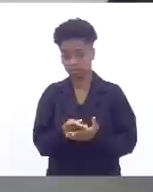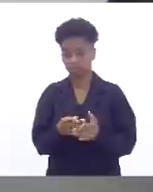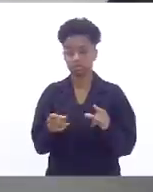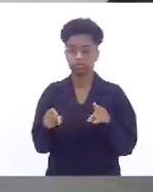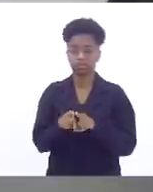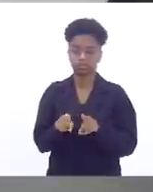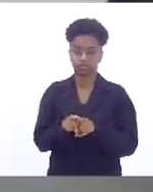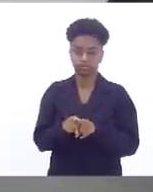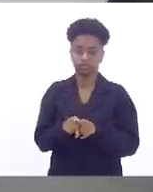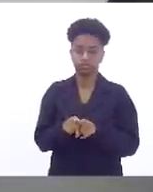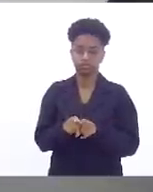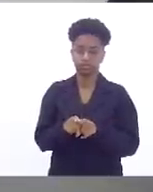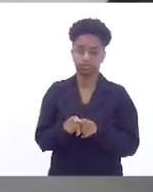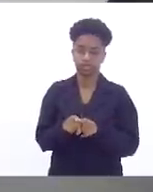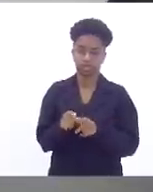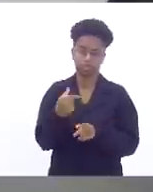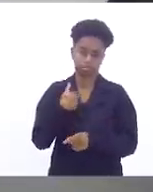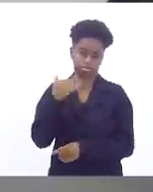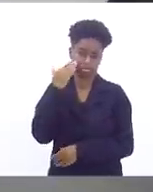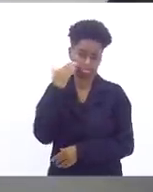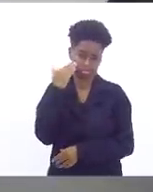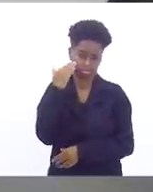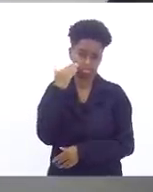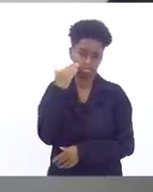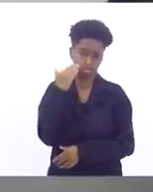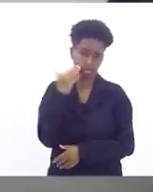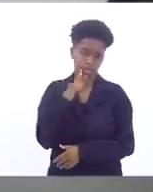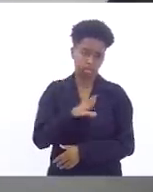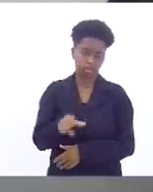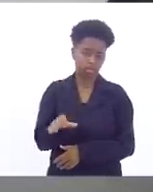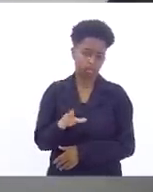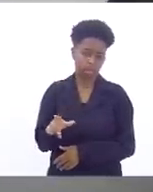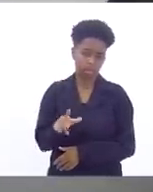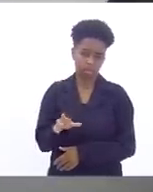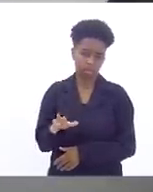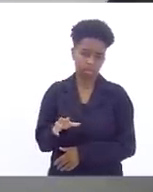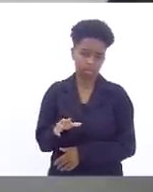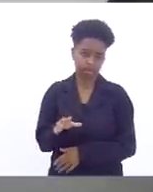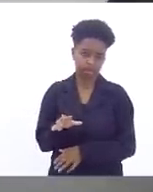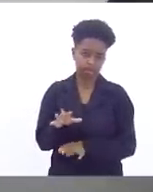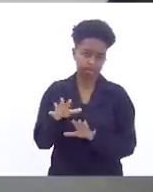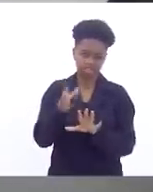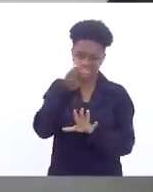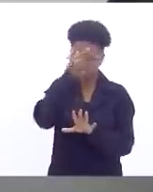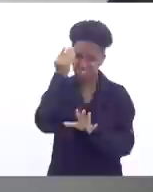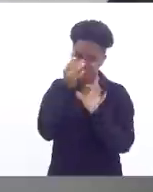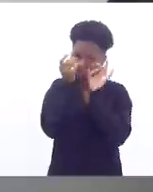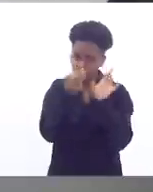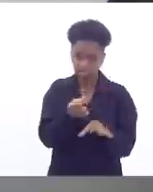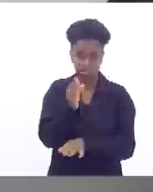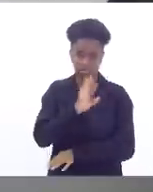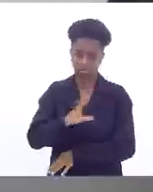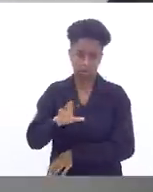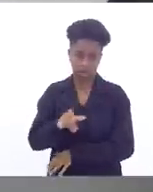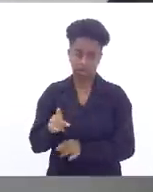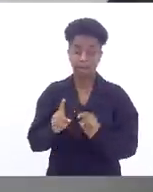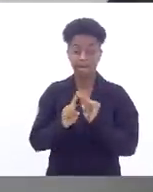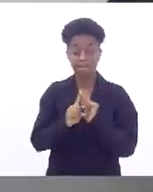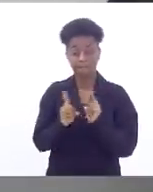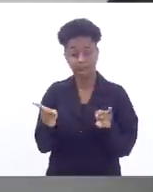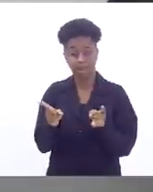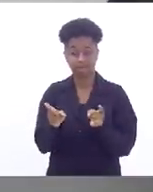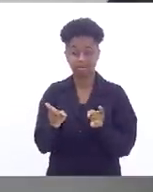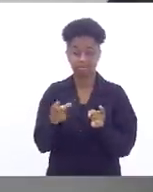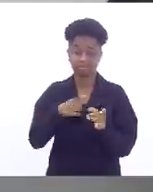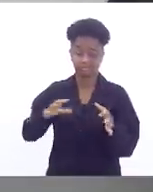onde eu eu saiba isso não foi não é uma situação esquecida mas como